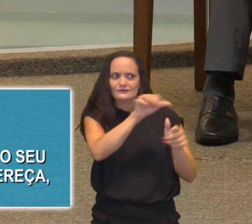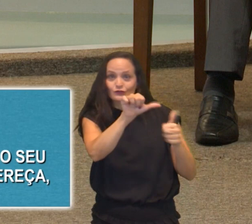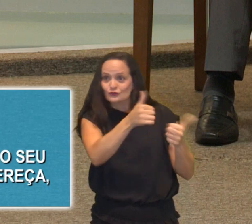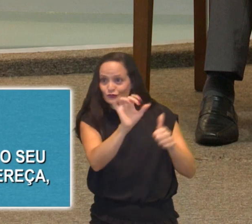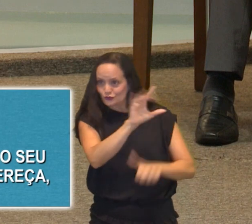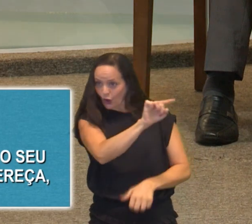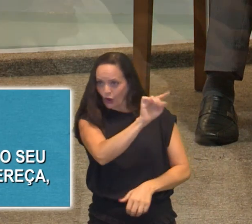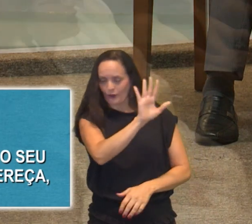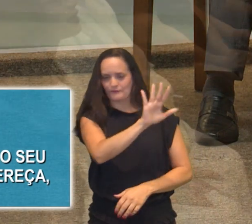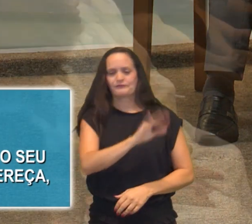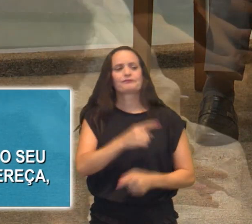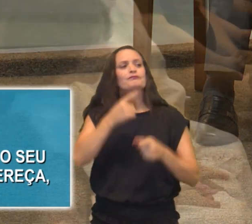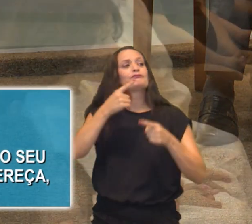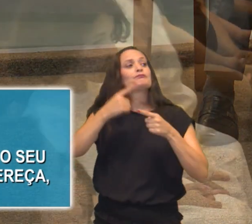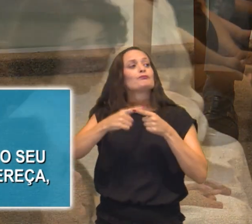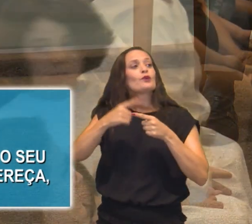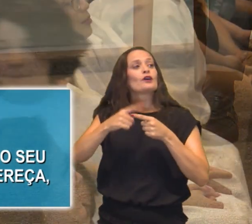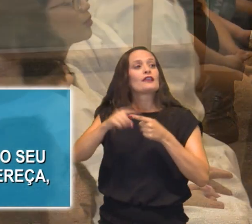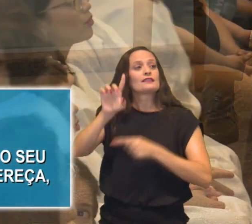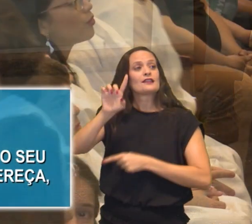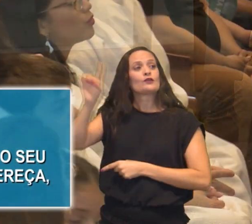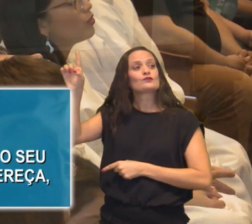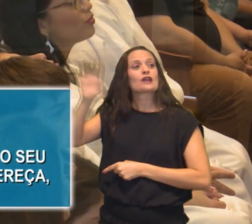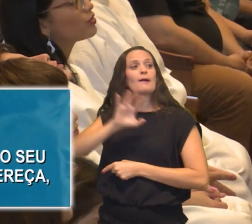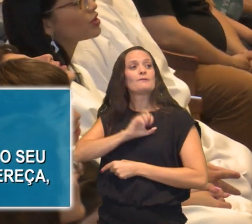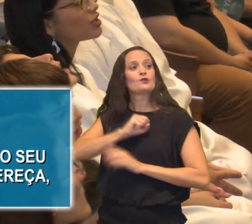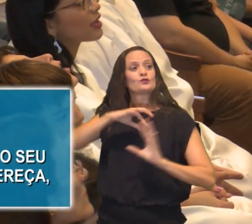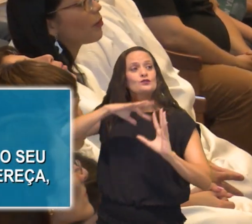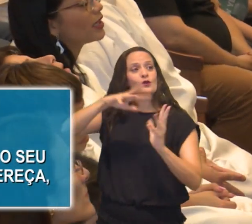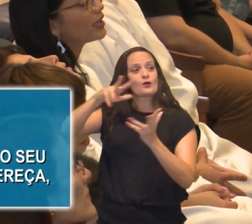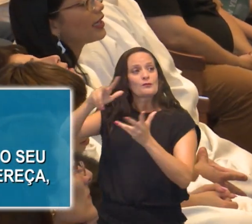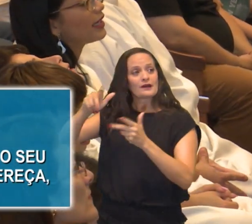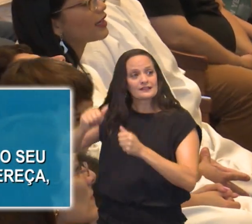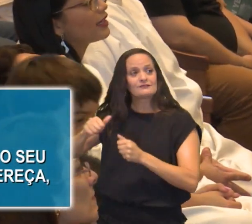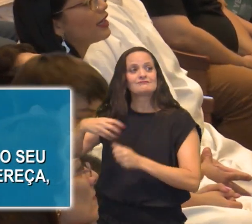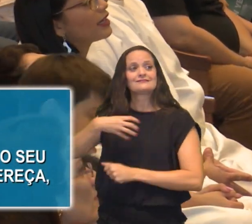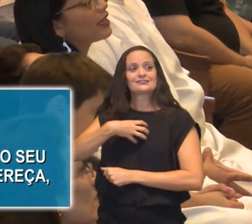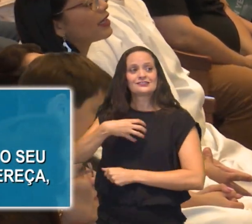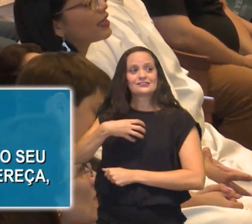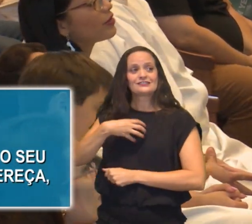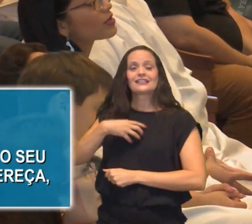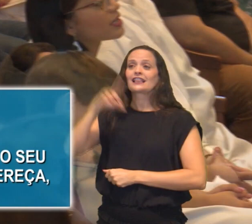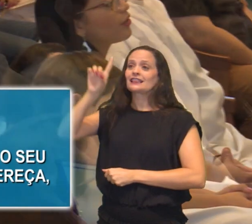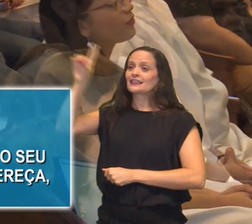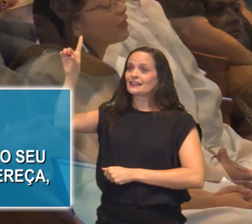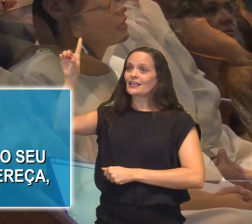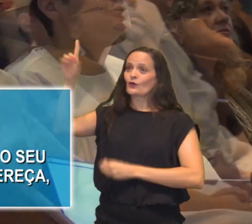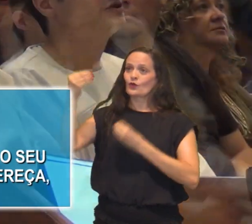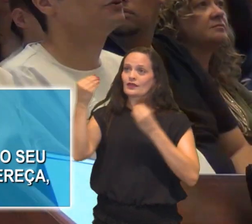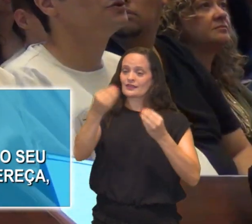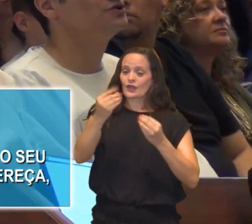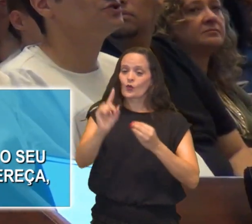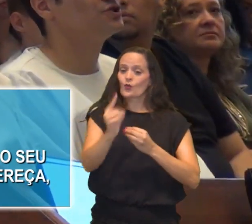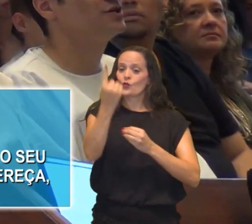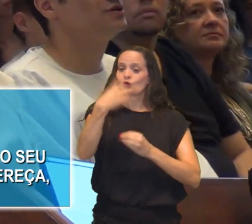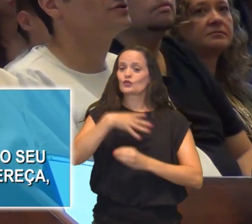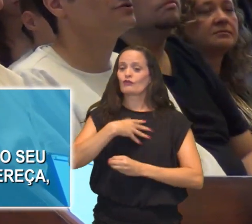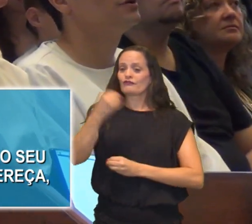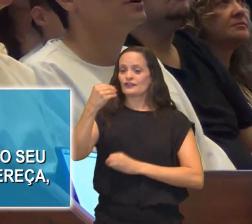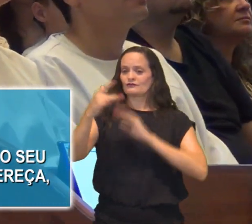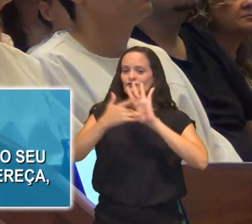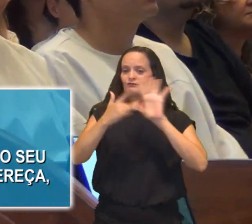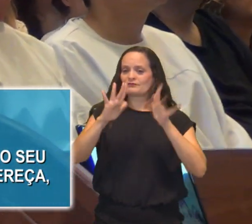batizandos? Porque Deus amou o mundo e deu seu Filho